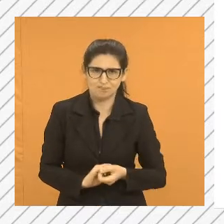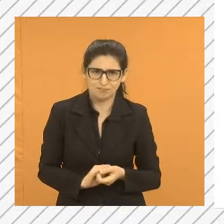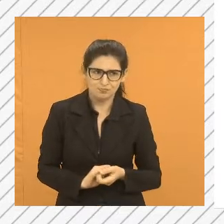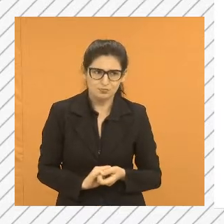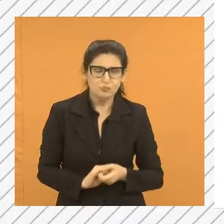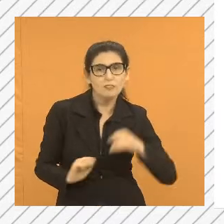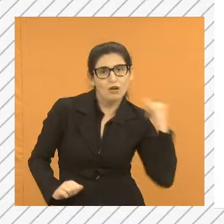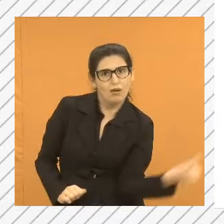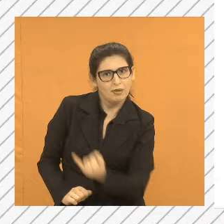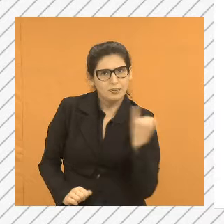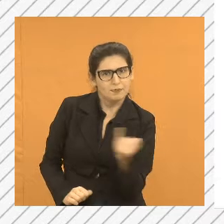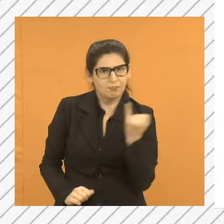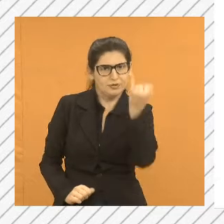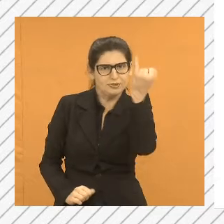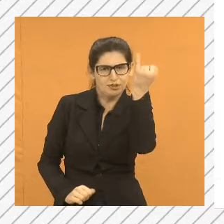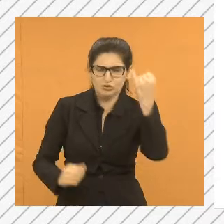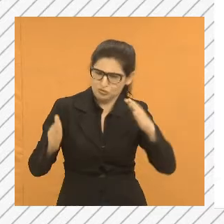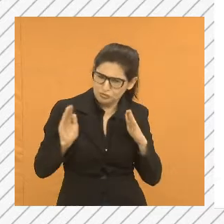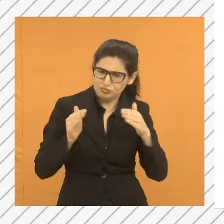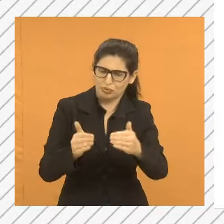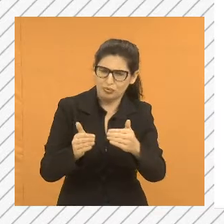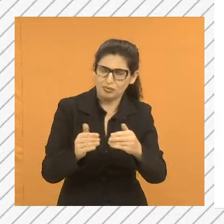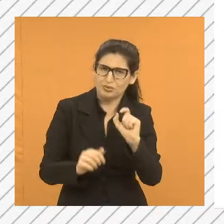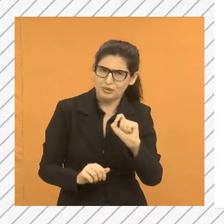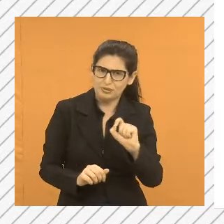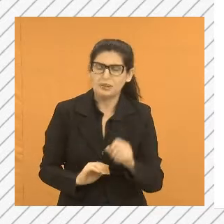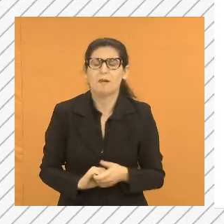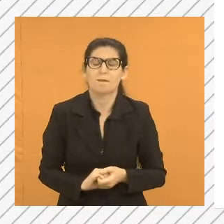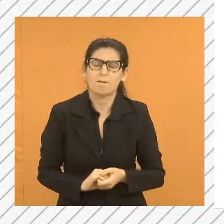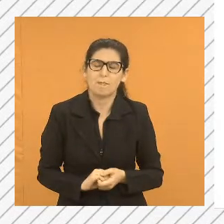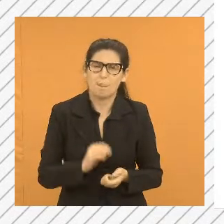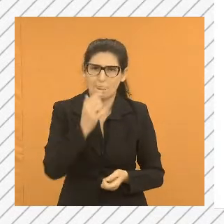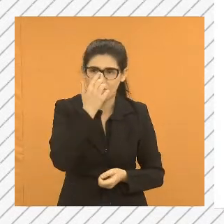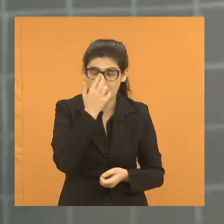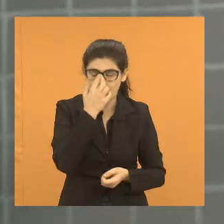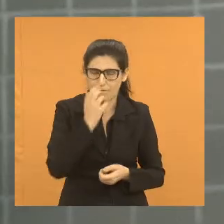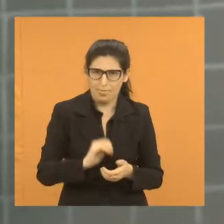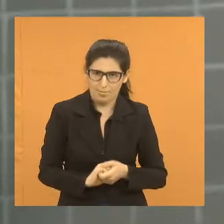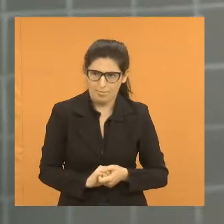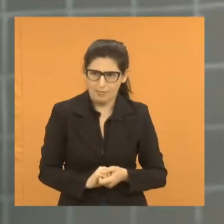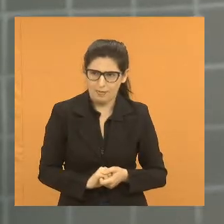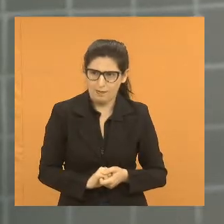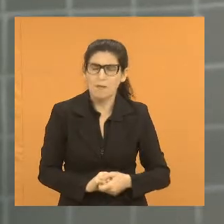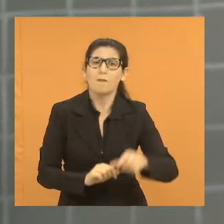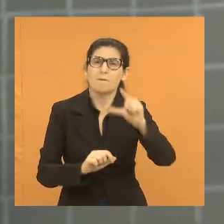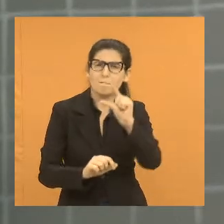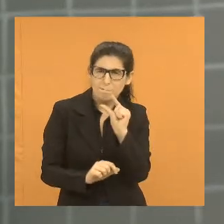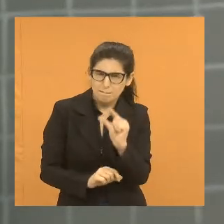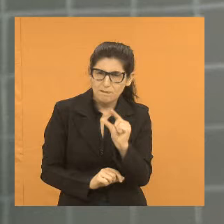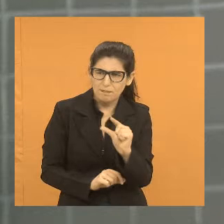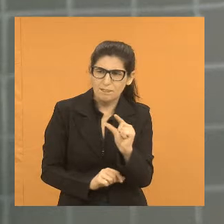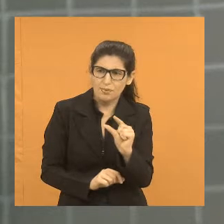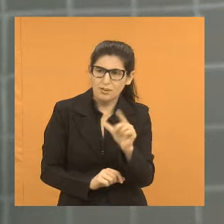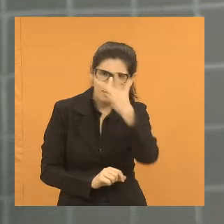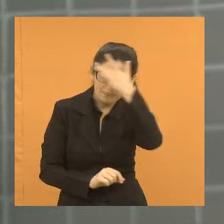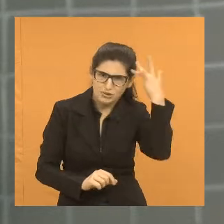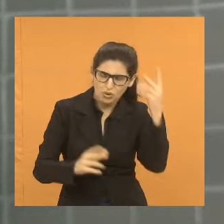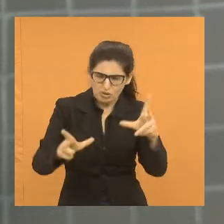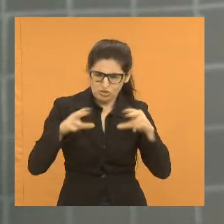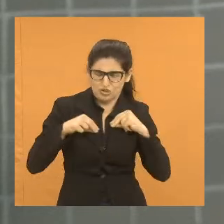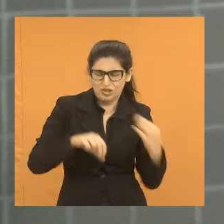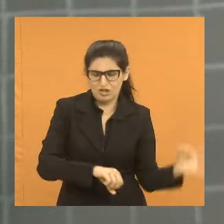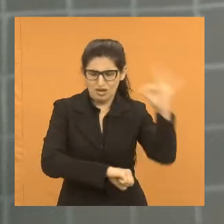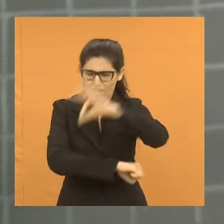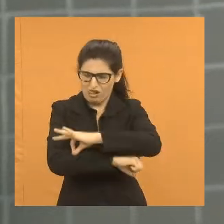É importante ressaltar que o fato de nós termos pouquíssimos casos de dengue no